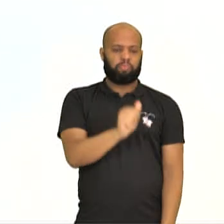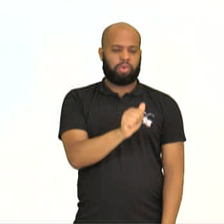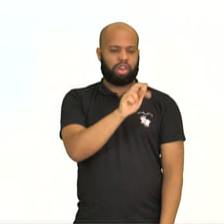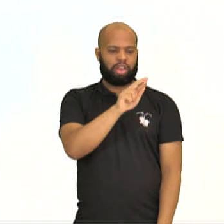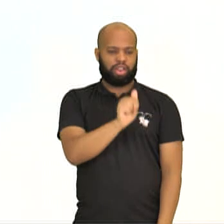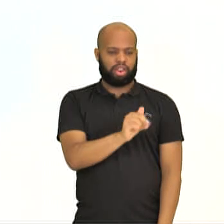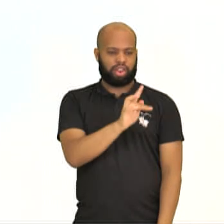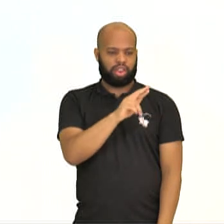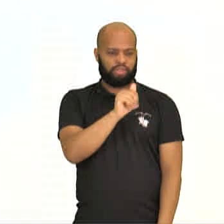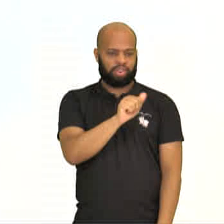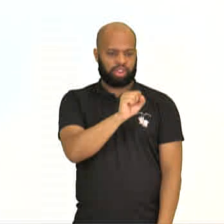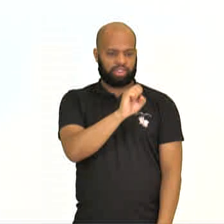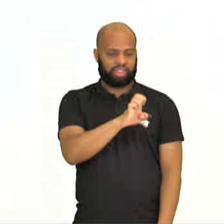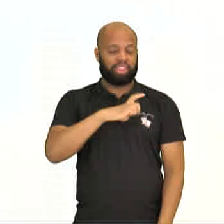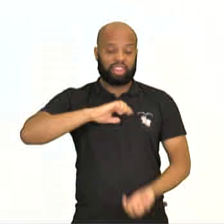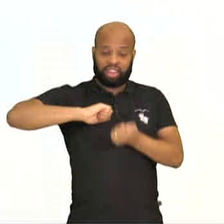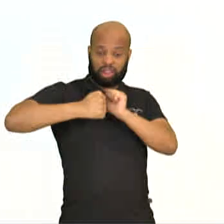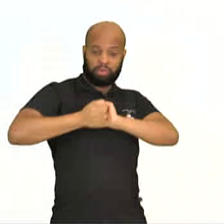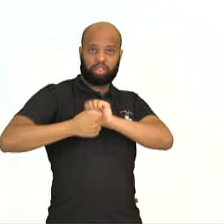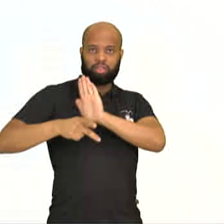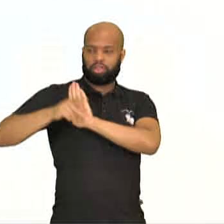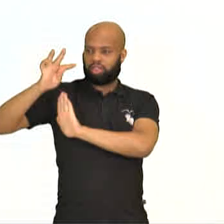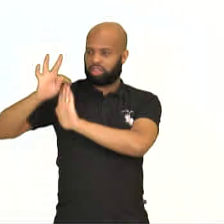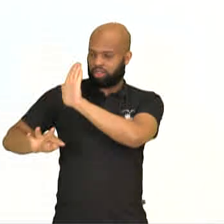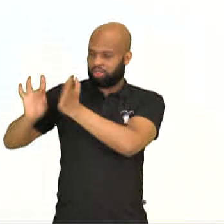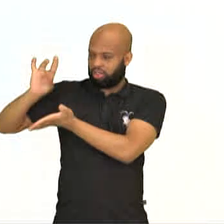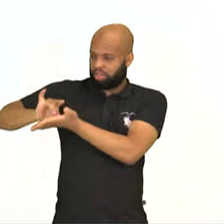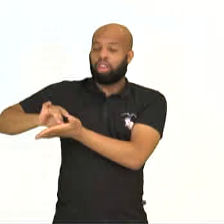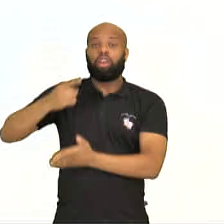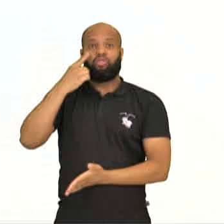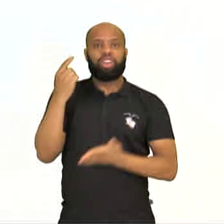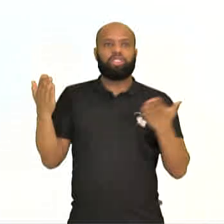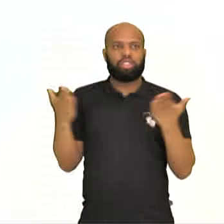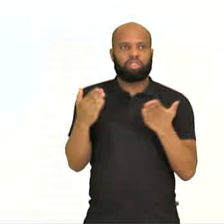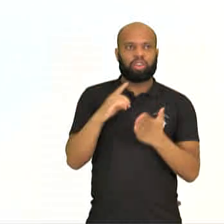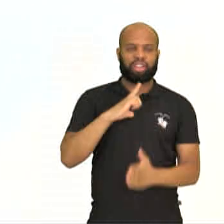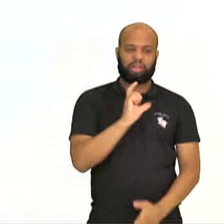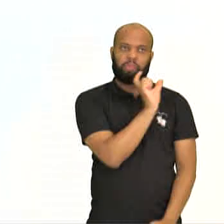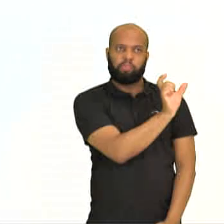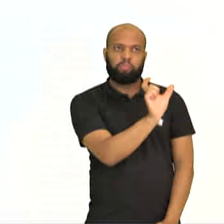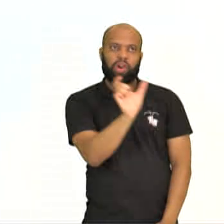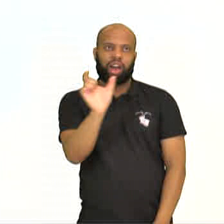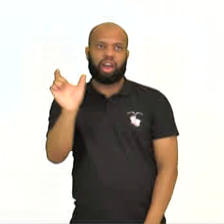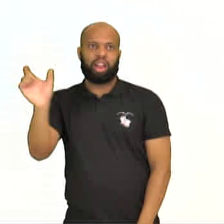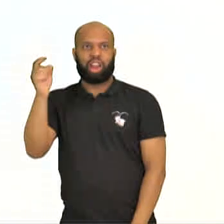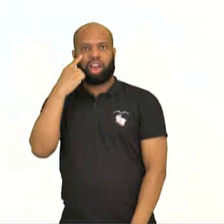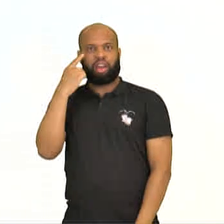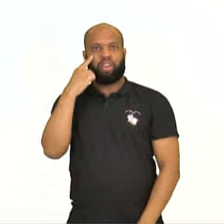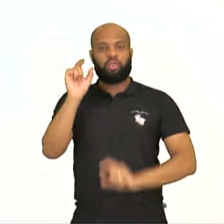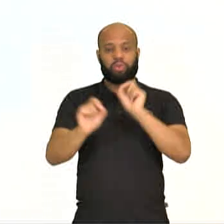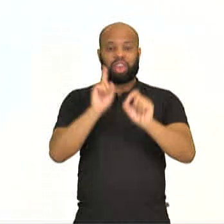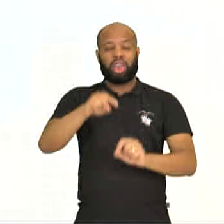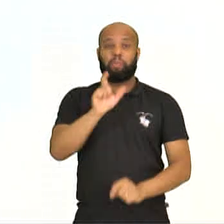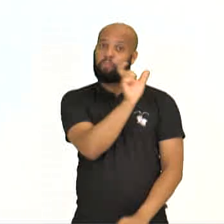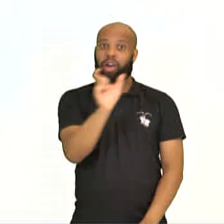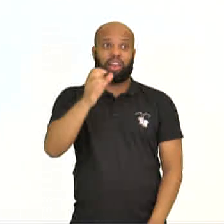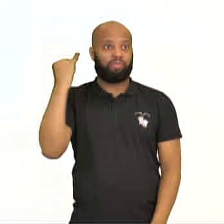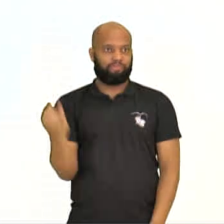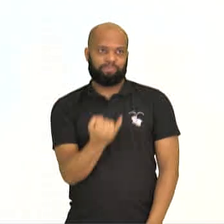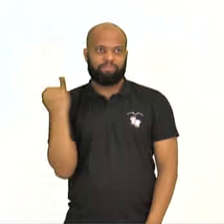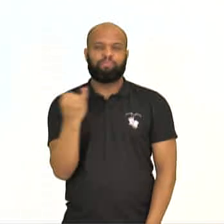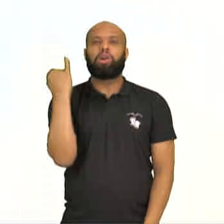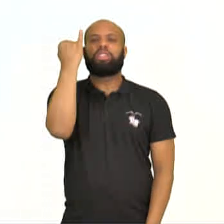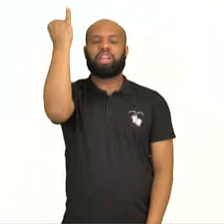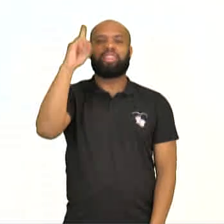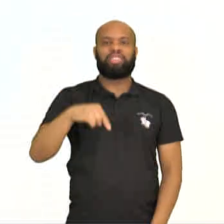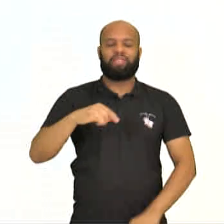processo de adaptação original, né? Observe então que as palavras em destaque são as palavras-chave, por assim dizer, né? São